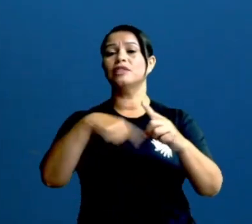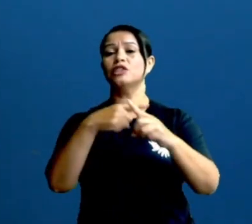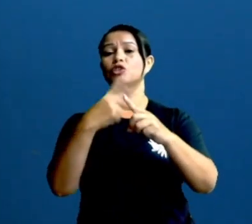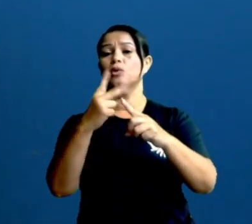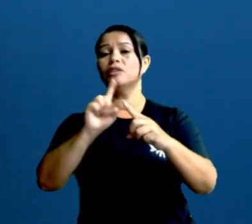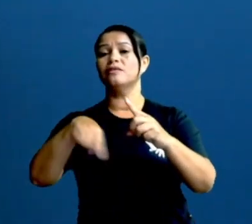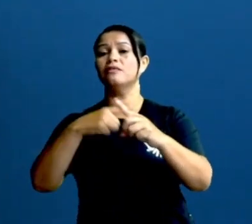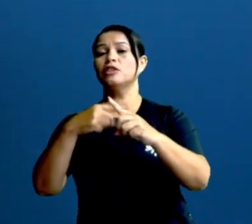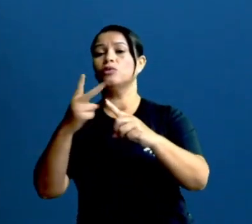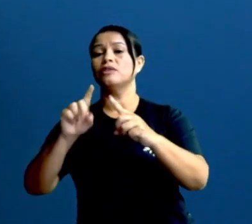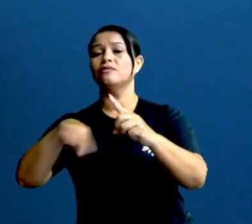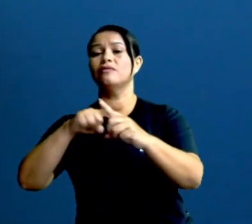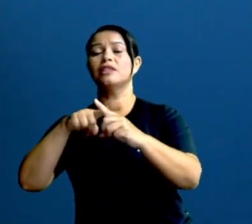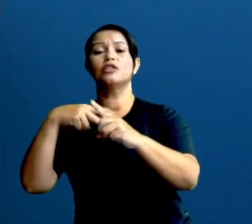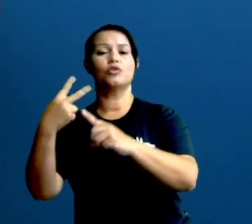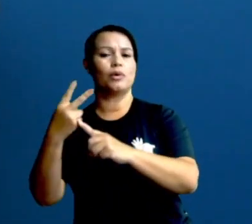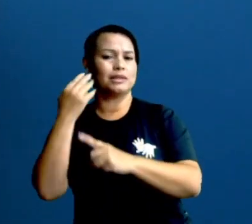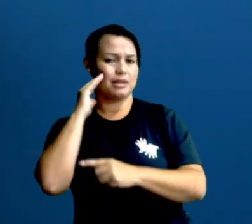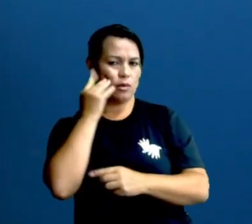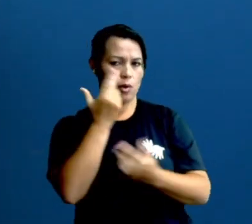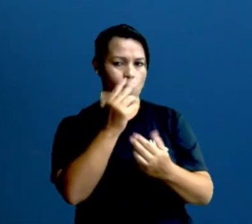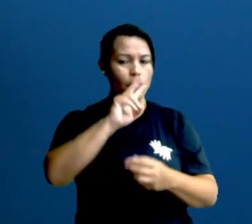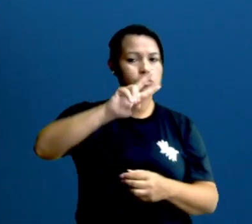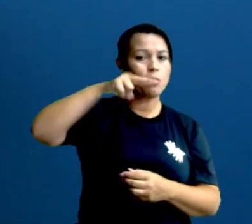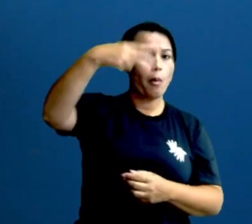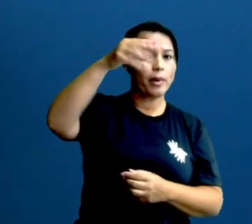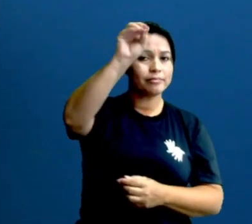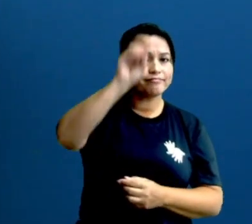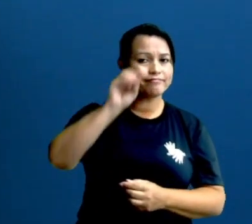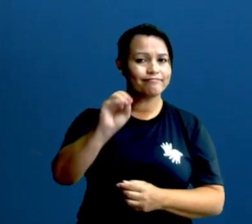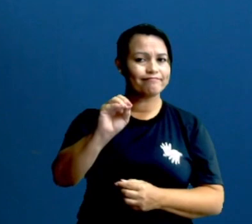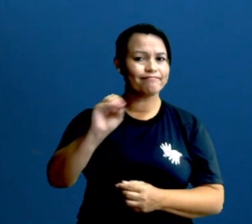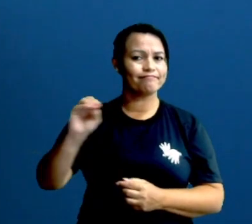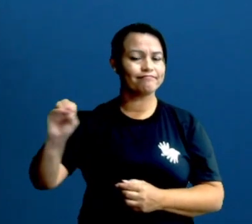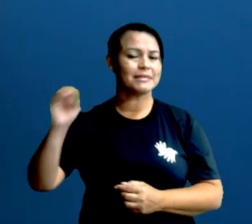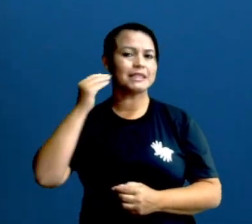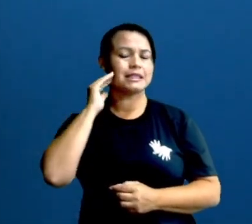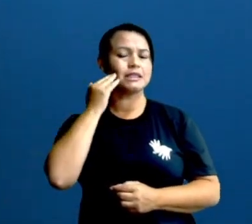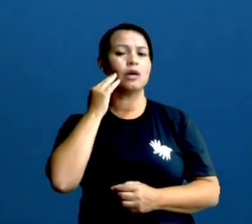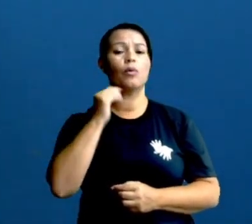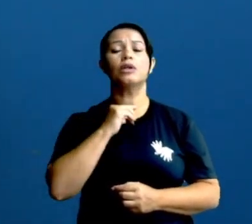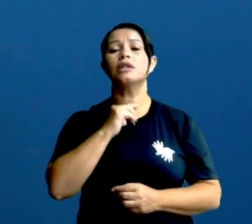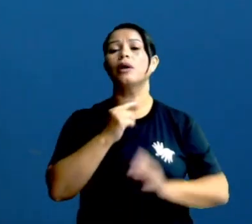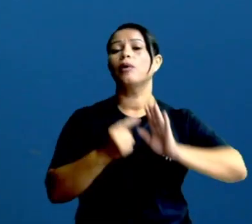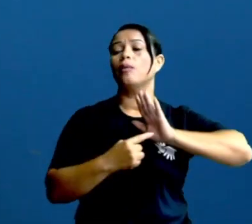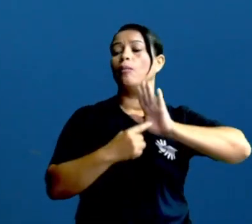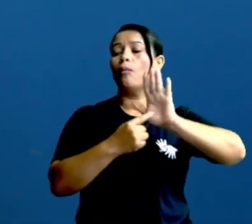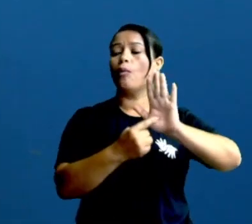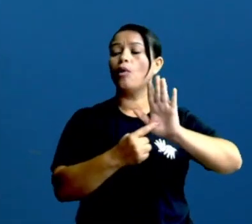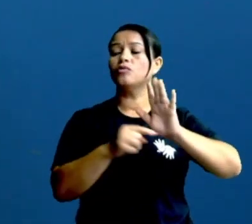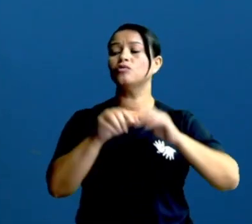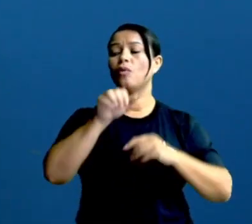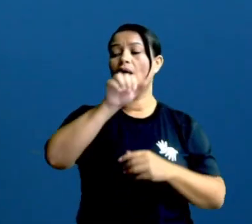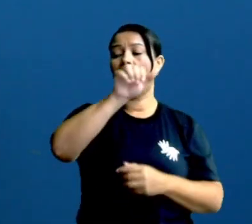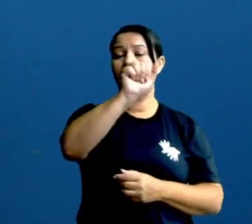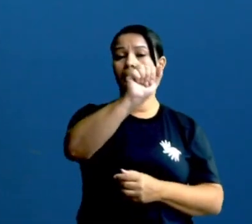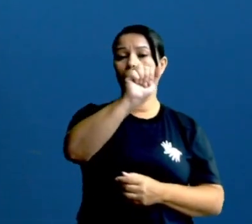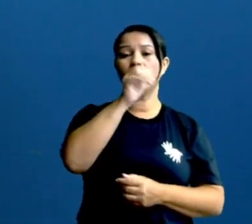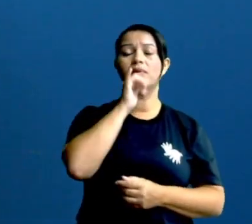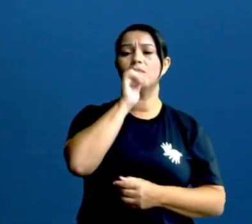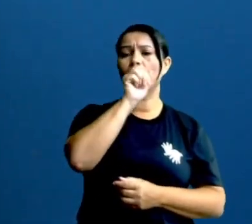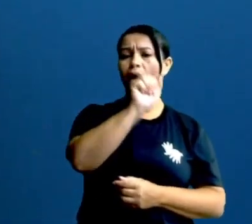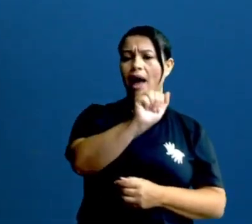minha base, a quantidade de vezes do meu expoente, tá certo? Quando eu trago aqui em cima, ó, A elevado a